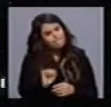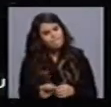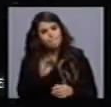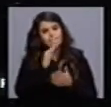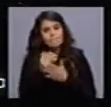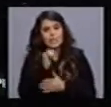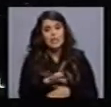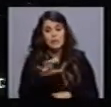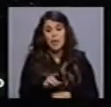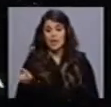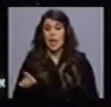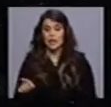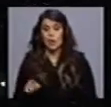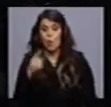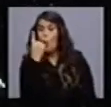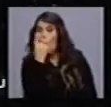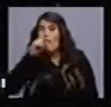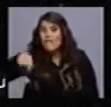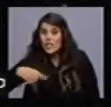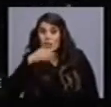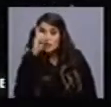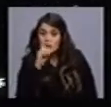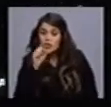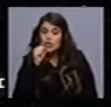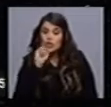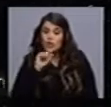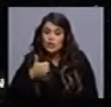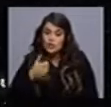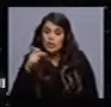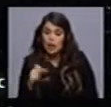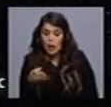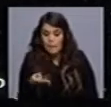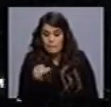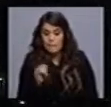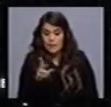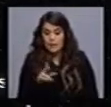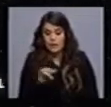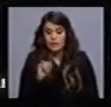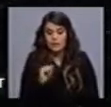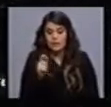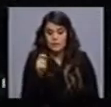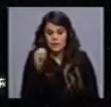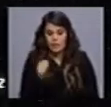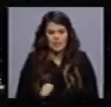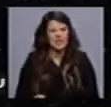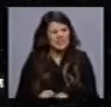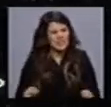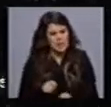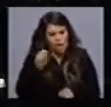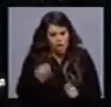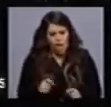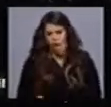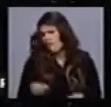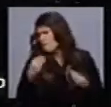com cerca de 1,6 gigapixels. E, portanto, uma imagem com estas dimensões, com esta resolução,